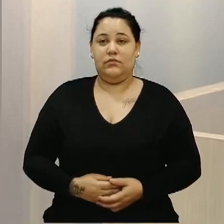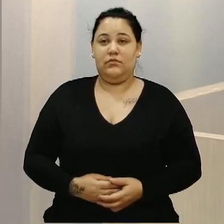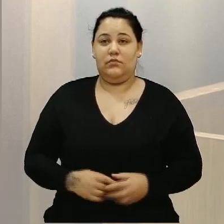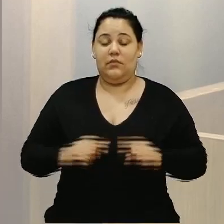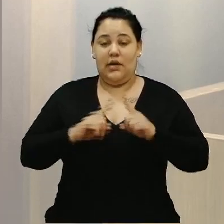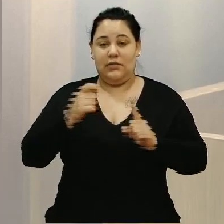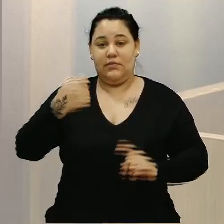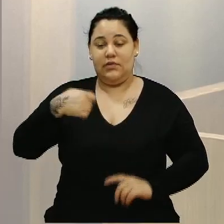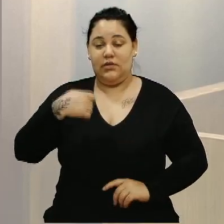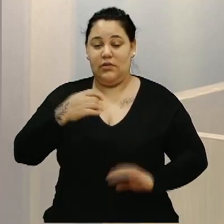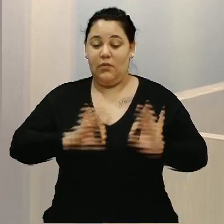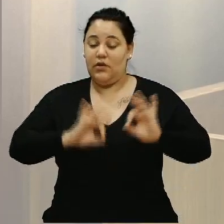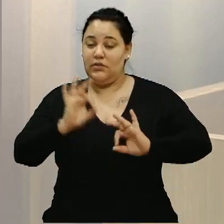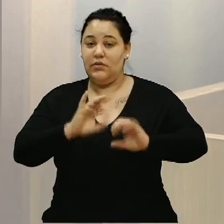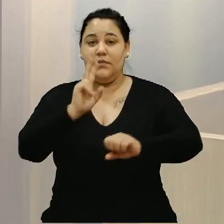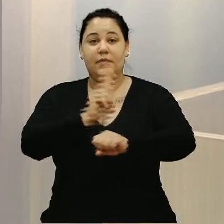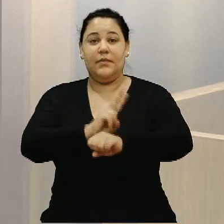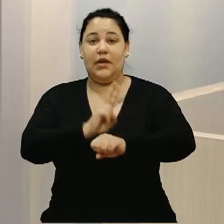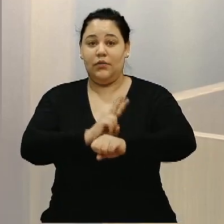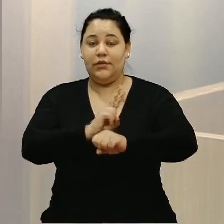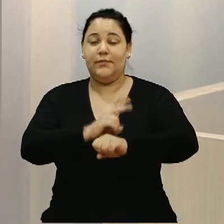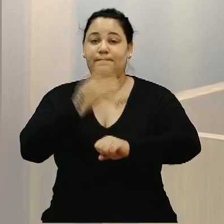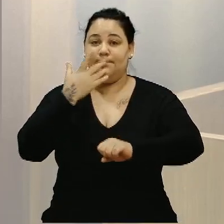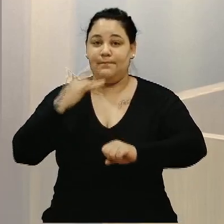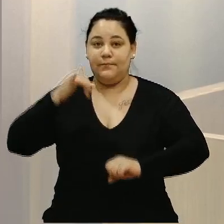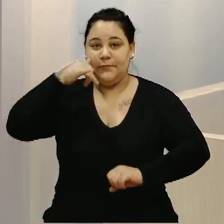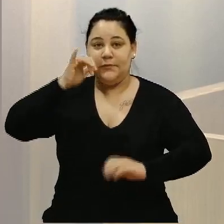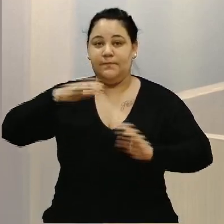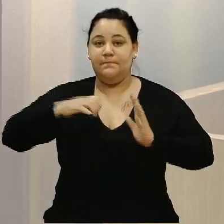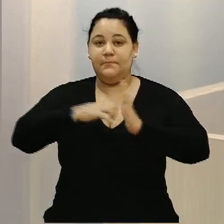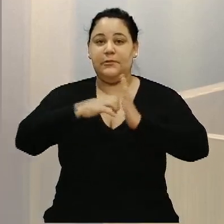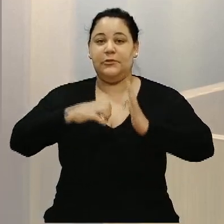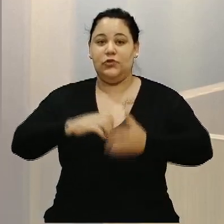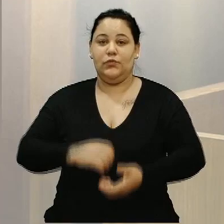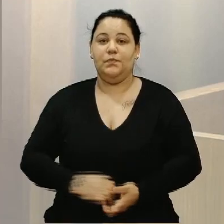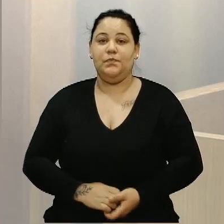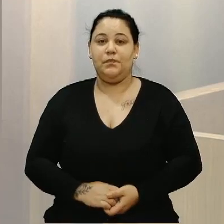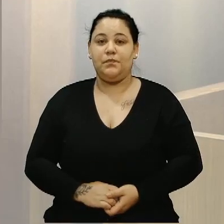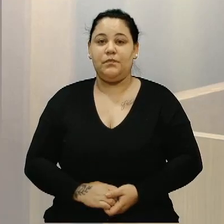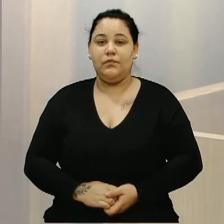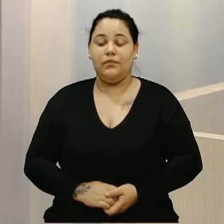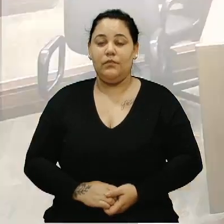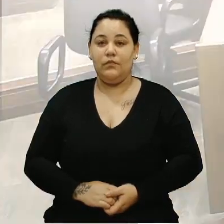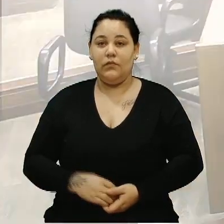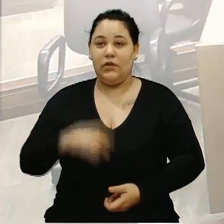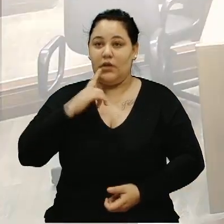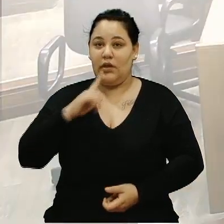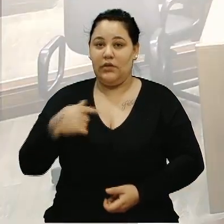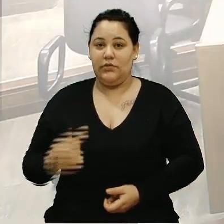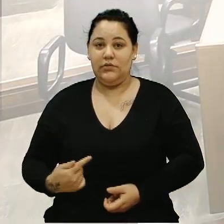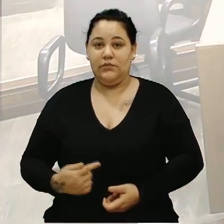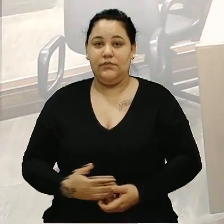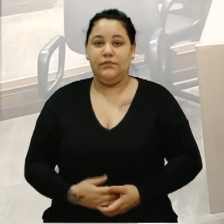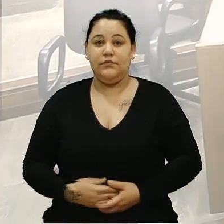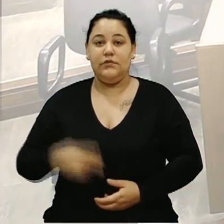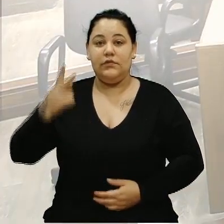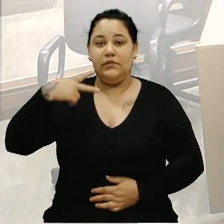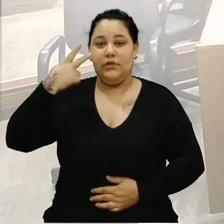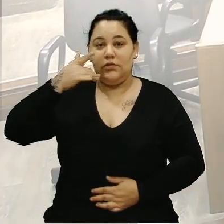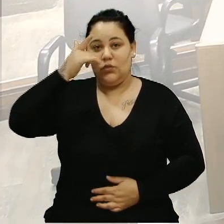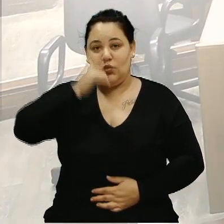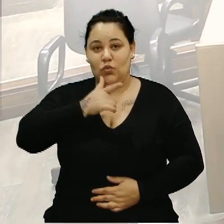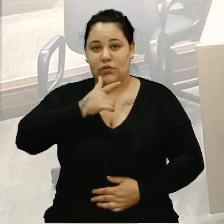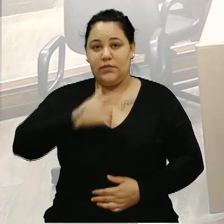para cuidar e resguardar essas crianças e o processo pedagógico. Sua parte, vereadora Gladys. Vereador